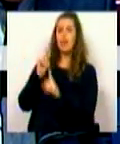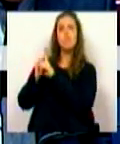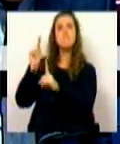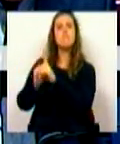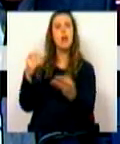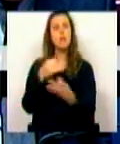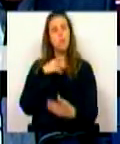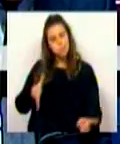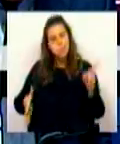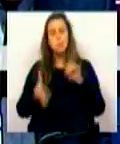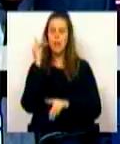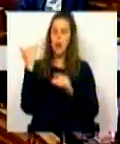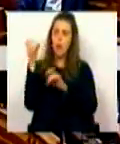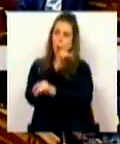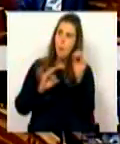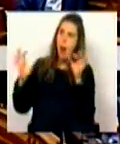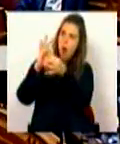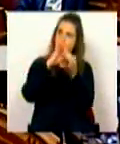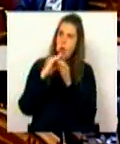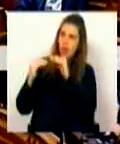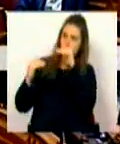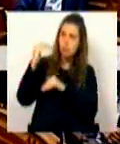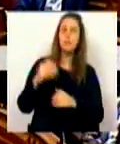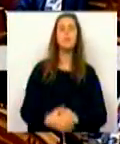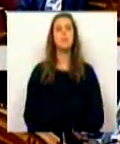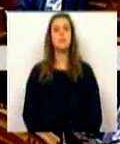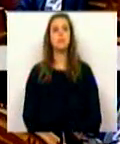vamos convergir com a União Europeia.